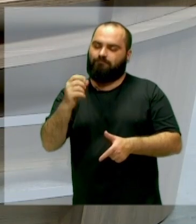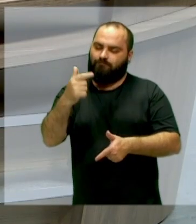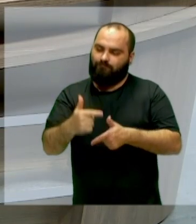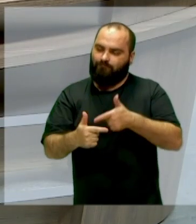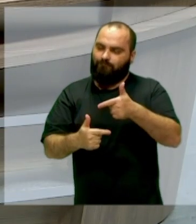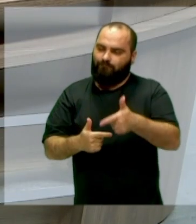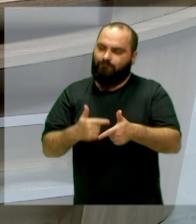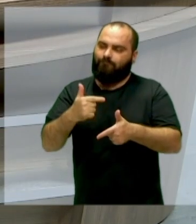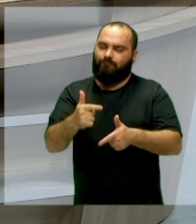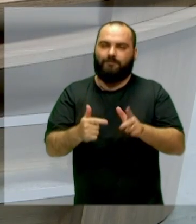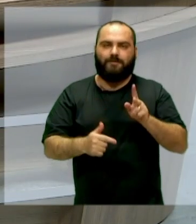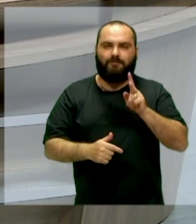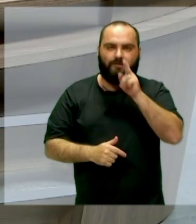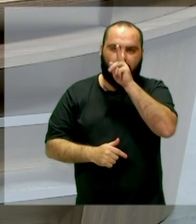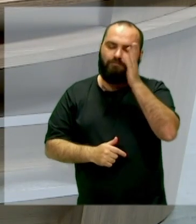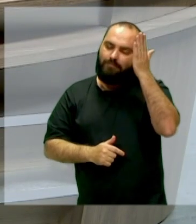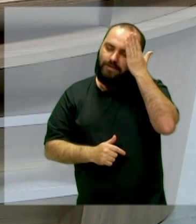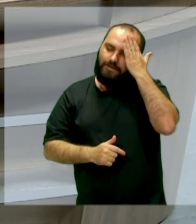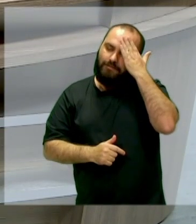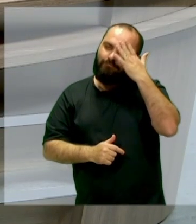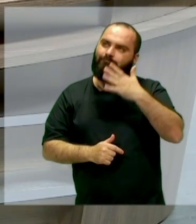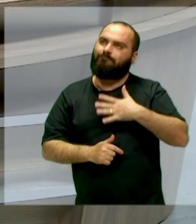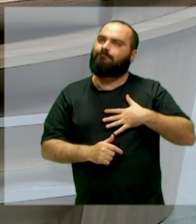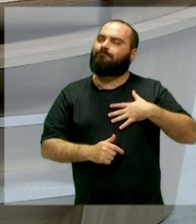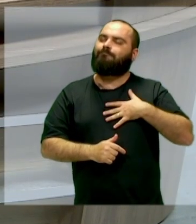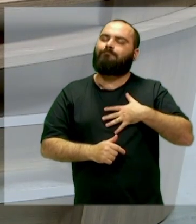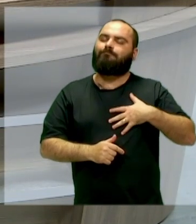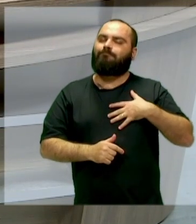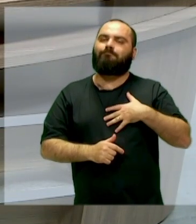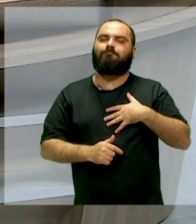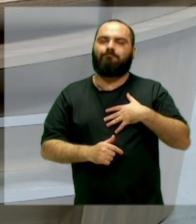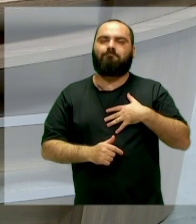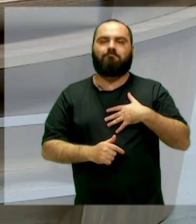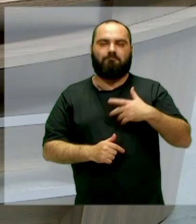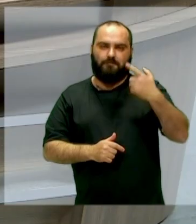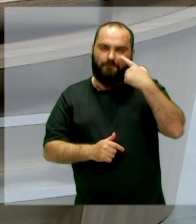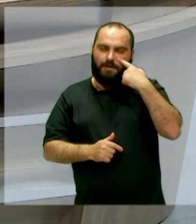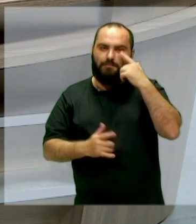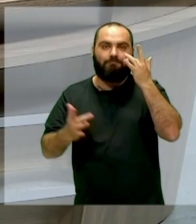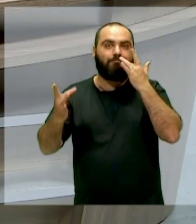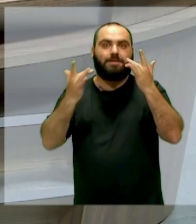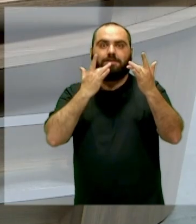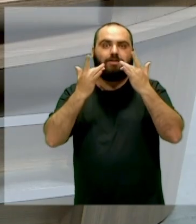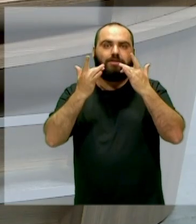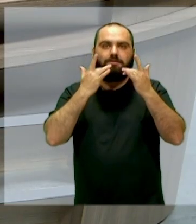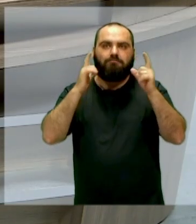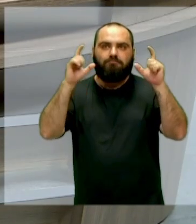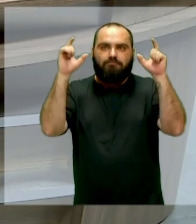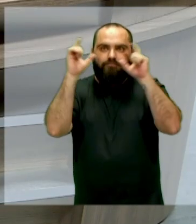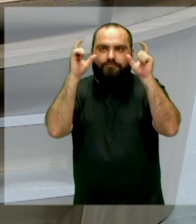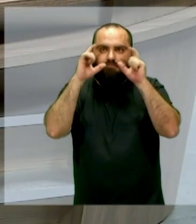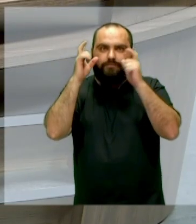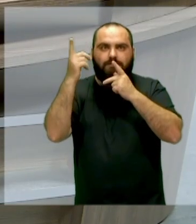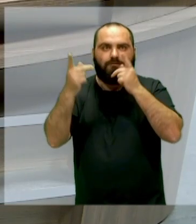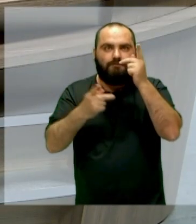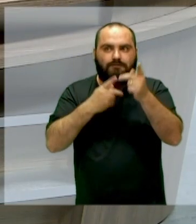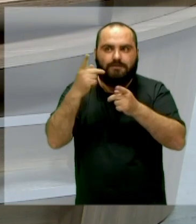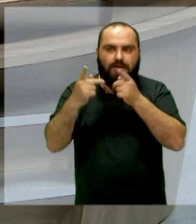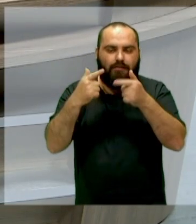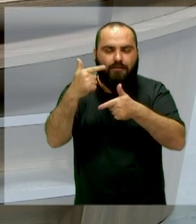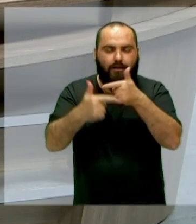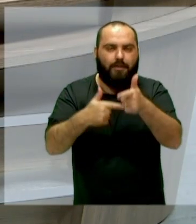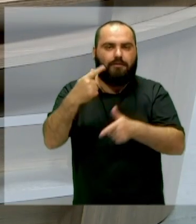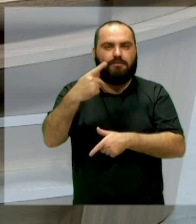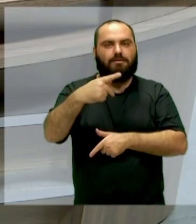sei que que é um trabalho prazeroso para vocês também porque você eu vi eu vejo a paixão nos teus olhos quando você fala desse